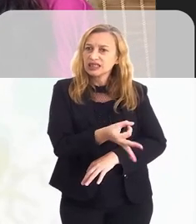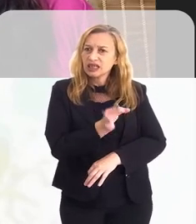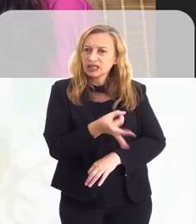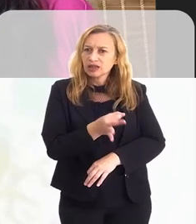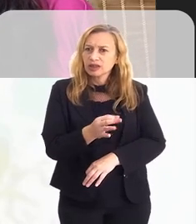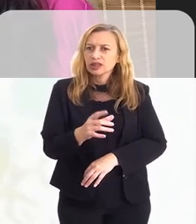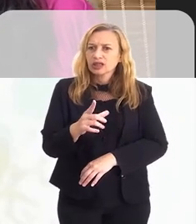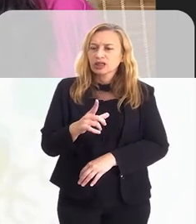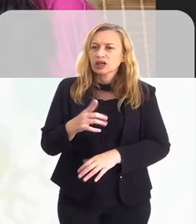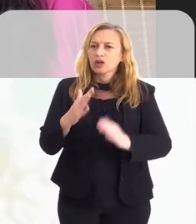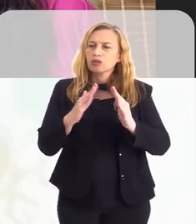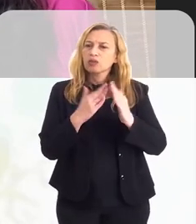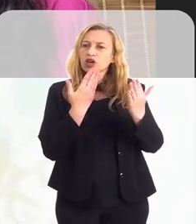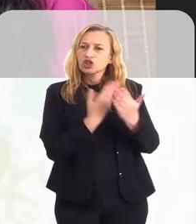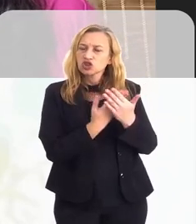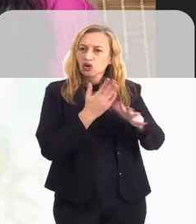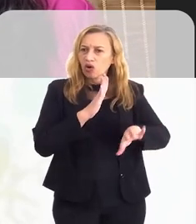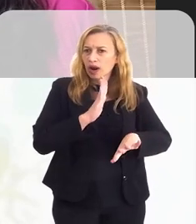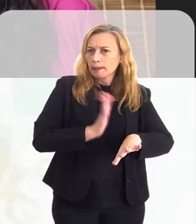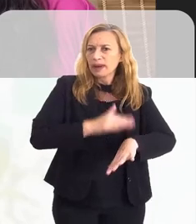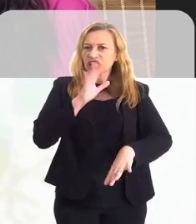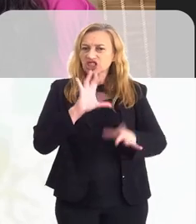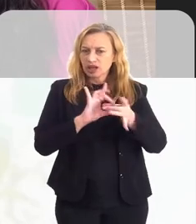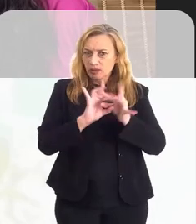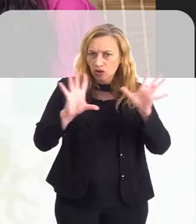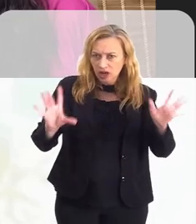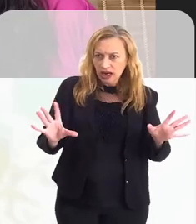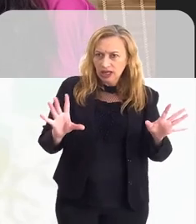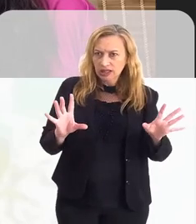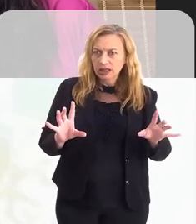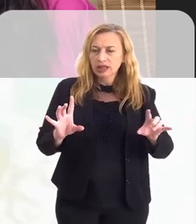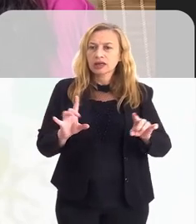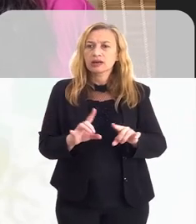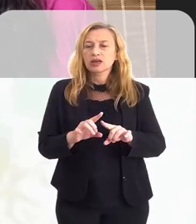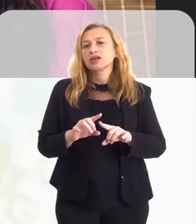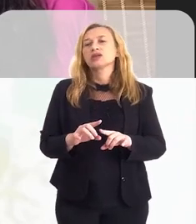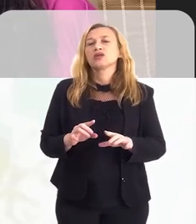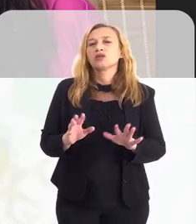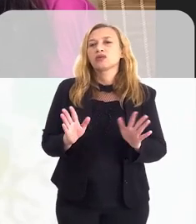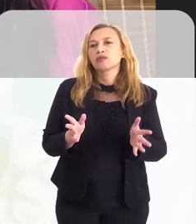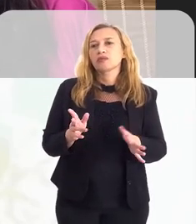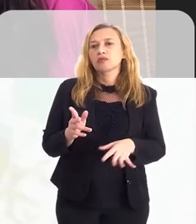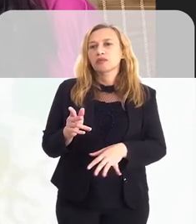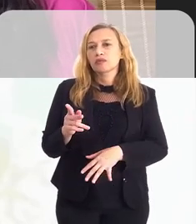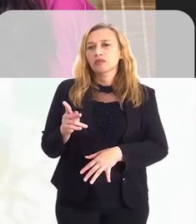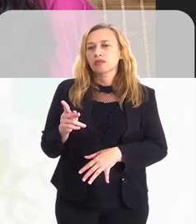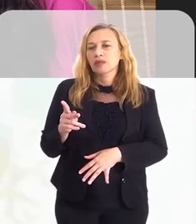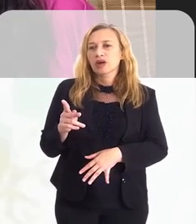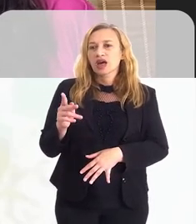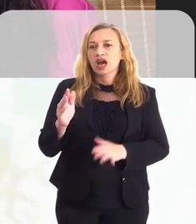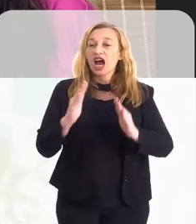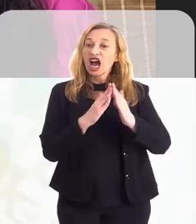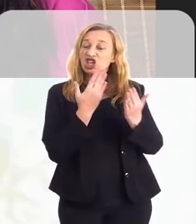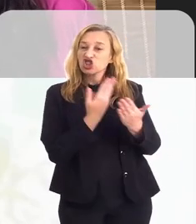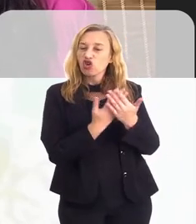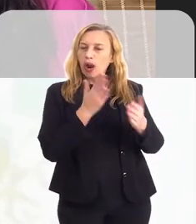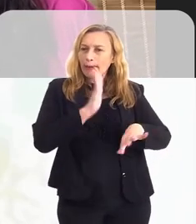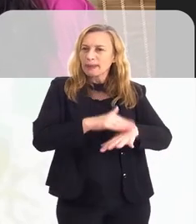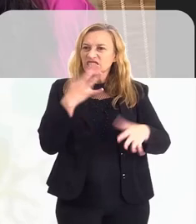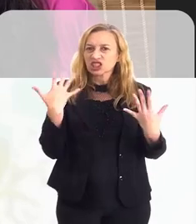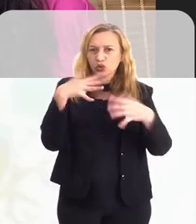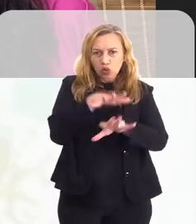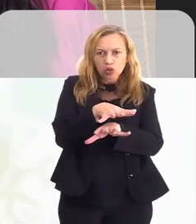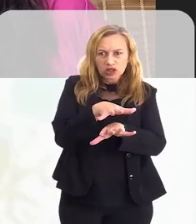para de fato tornar a escola mais democrática, como eu prefiro, mas como comumente tem sido chamado, né, a escola